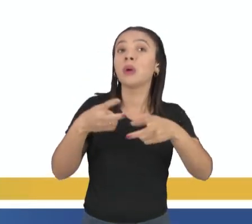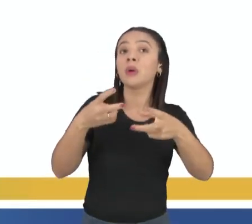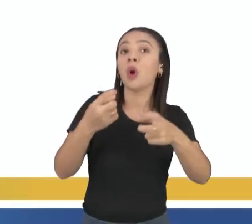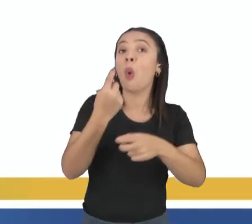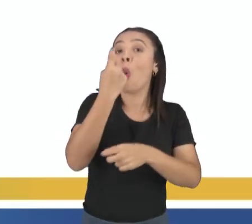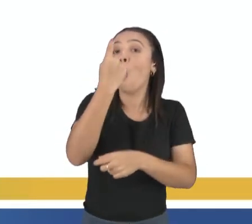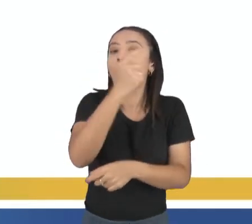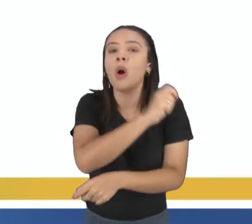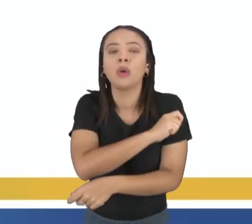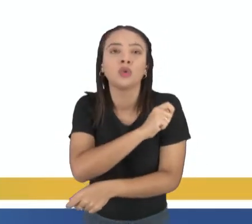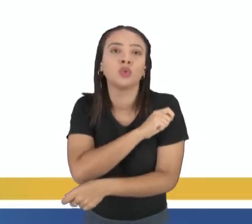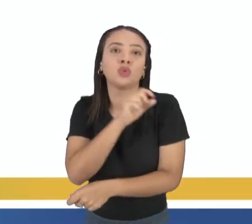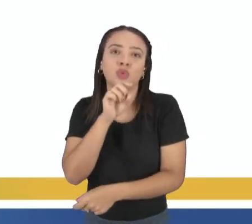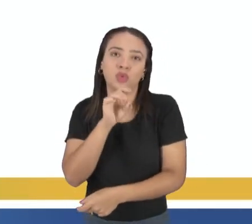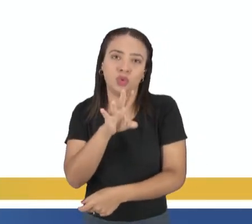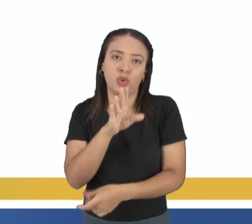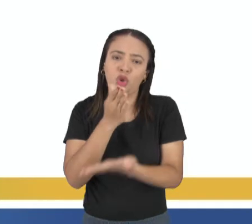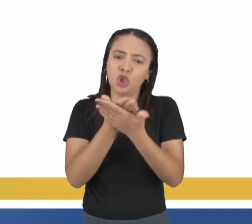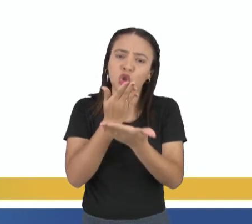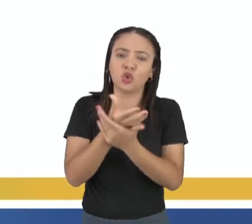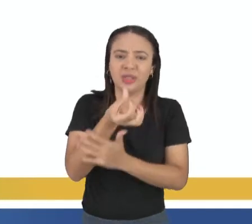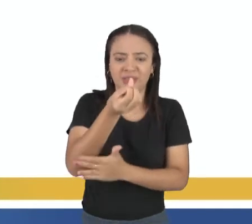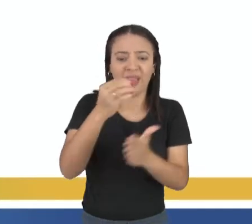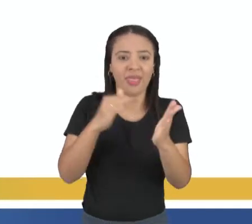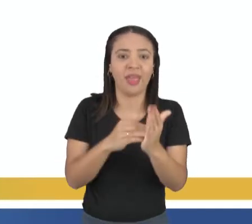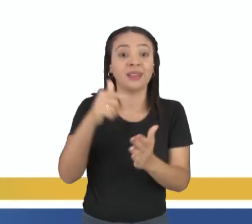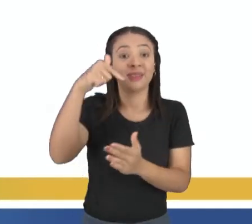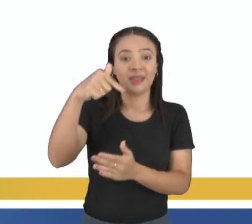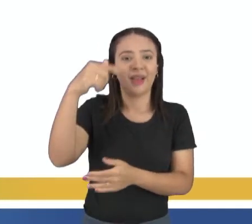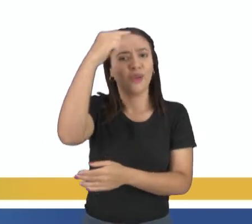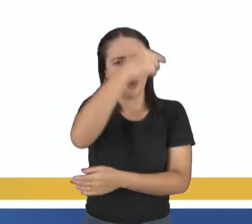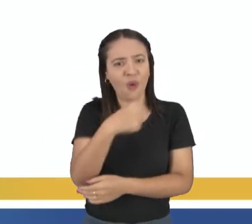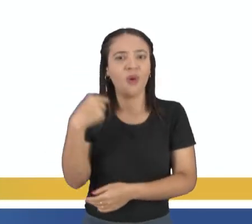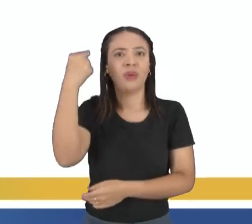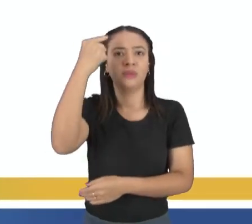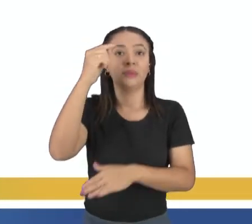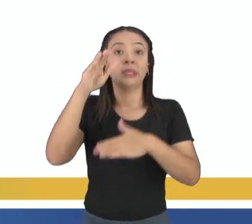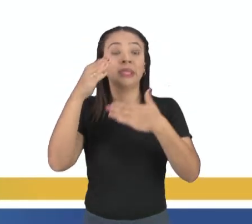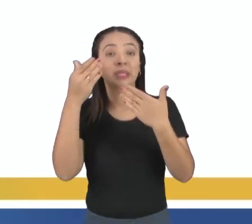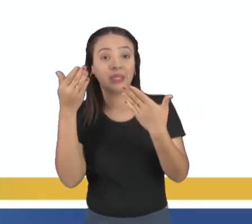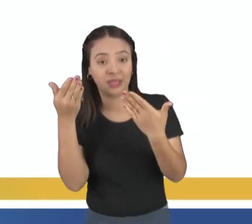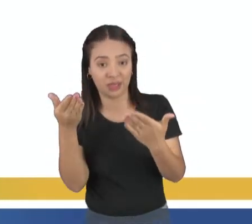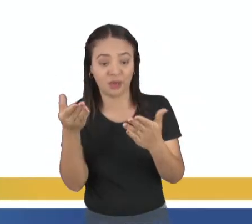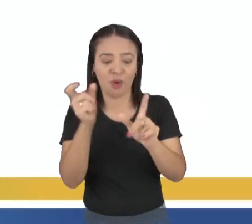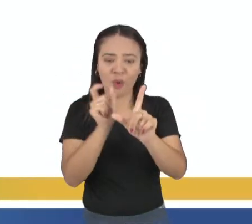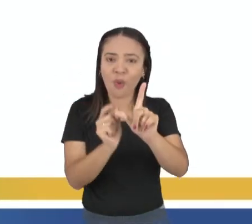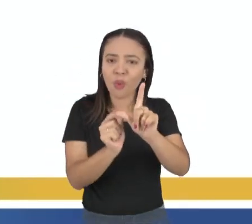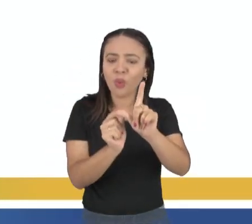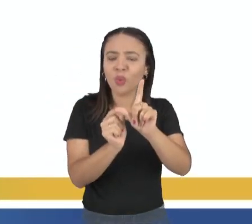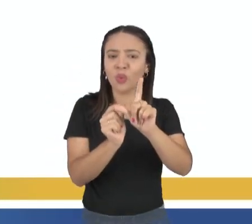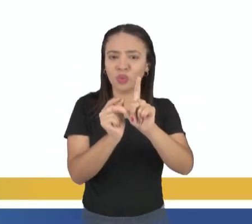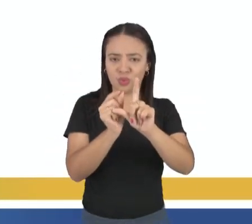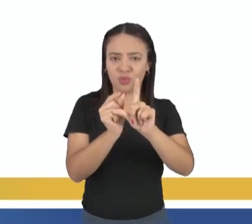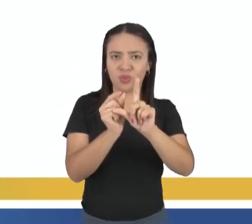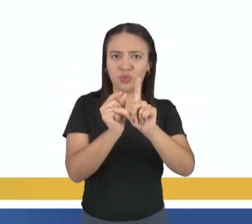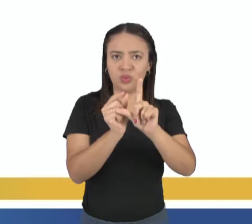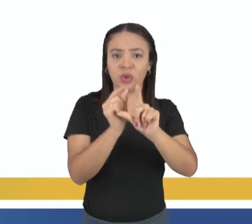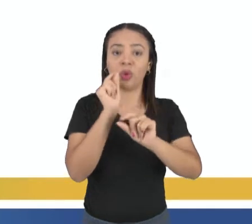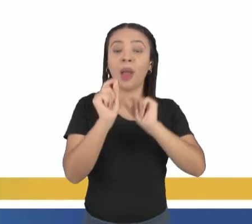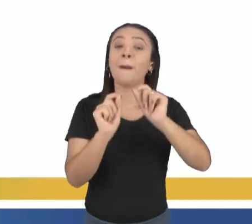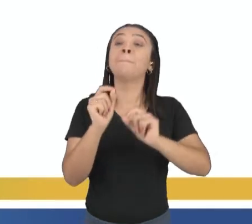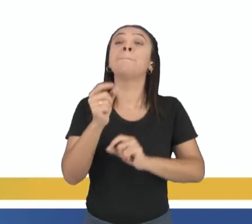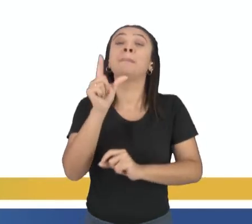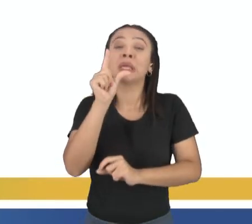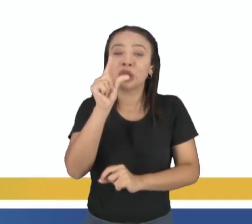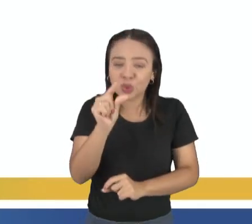aluno dedica um tempo de estudo de 6 a 7 horas. Então, a coluna associada para esse dado vai ser a